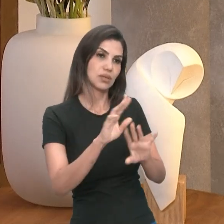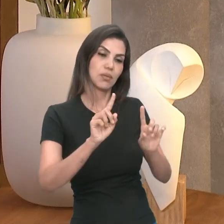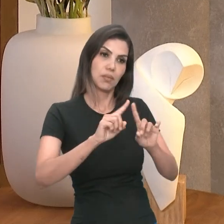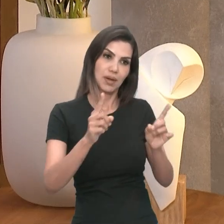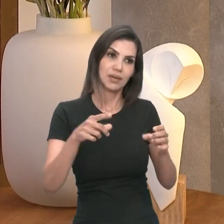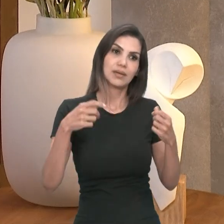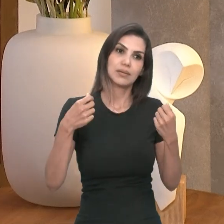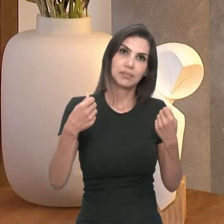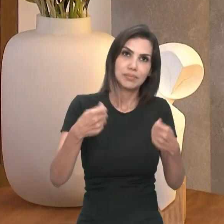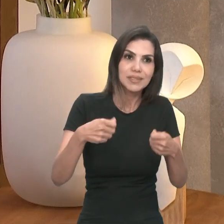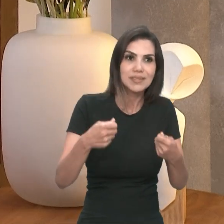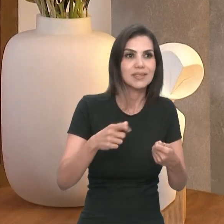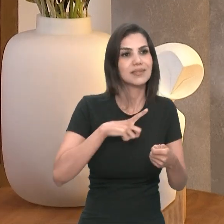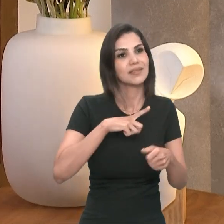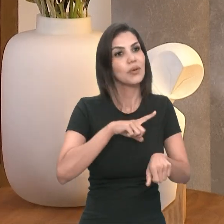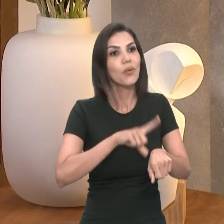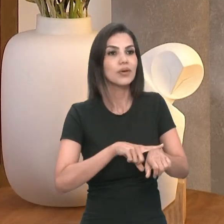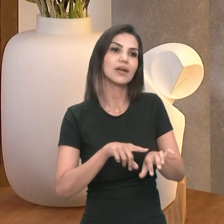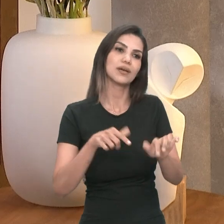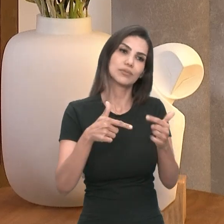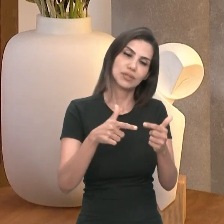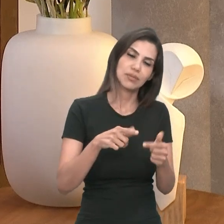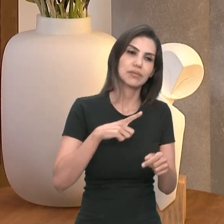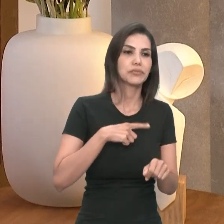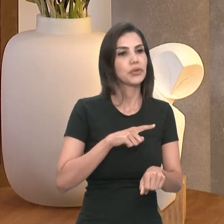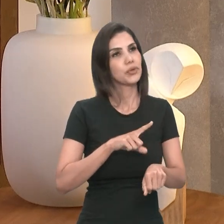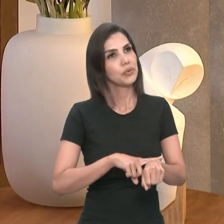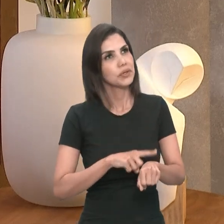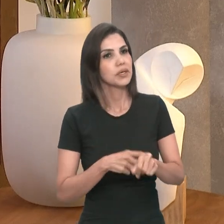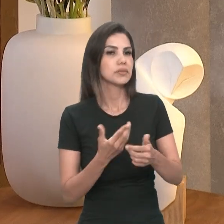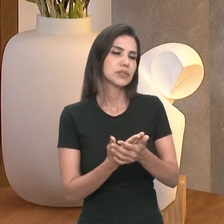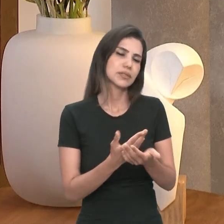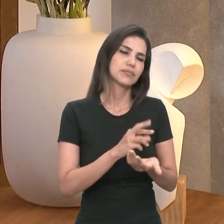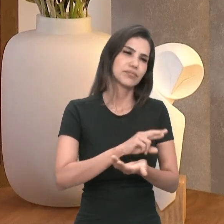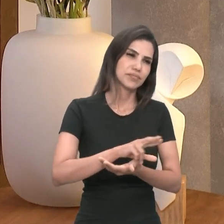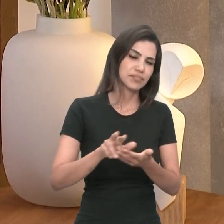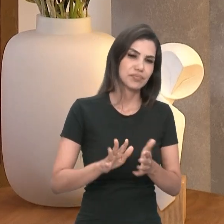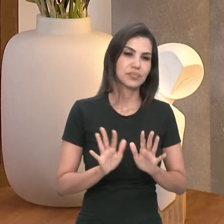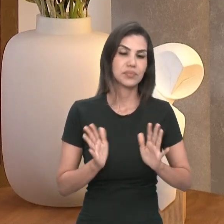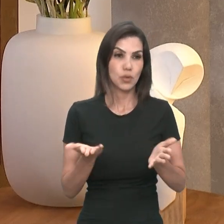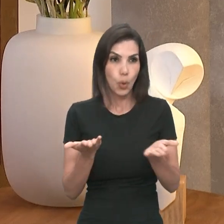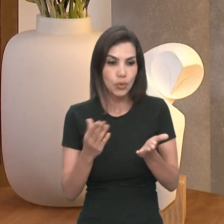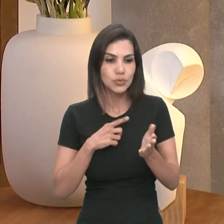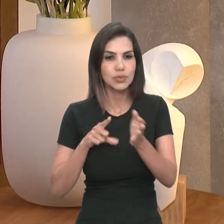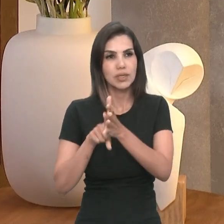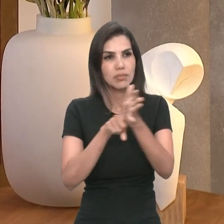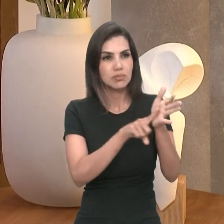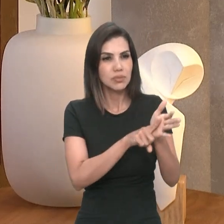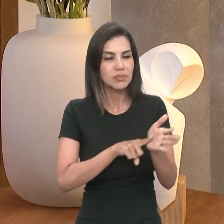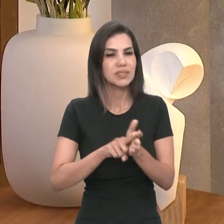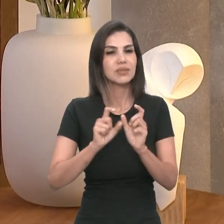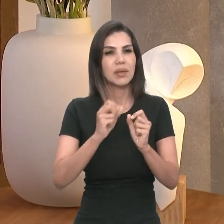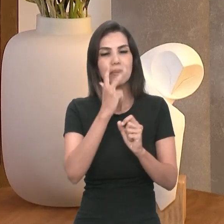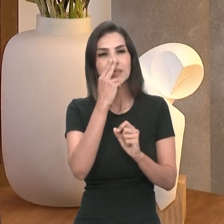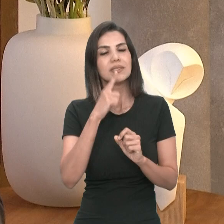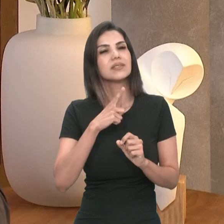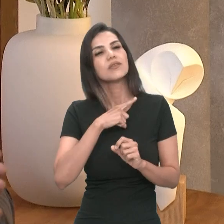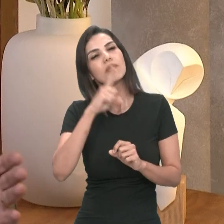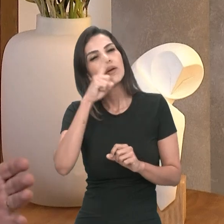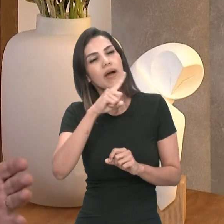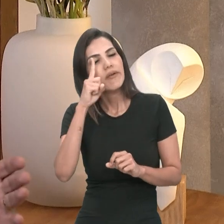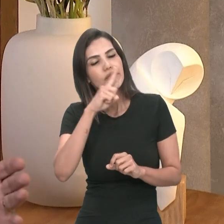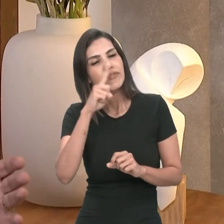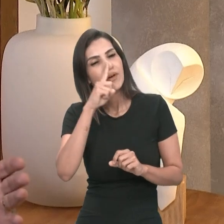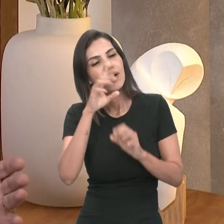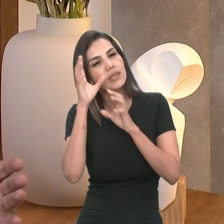que acontece hoje em dia, né, a pesquisa mostrando que existe um déficit de sono que vai acontecendo ao longo de toda